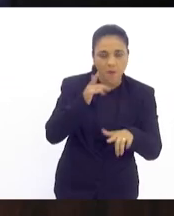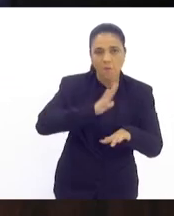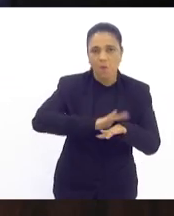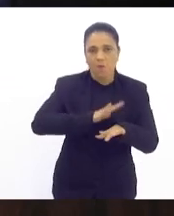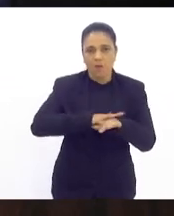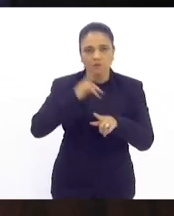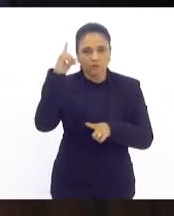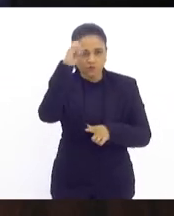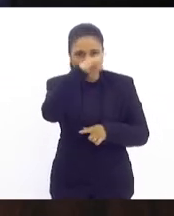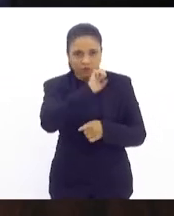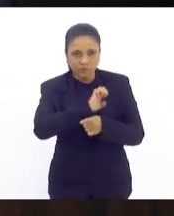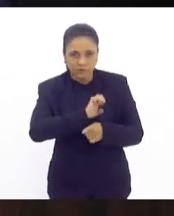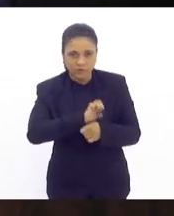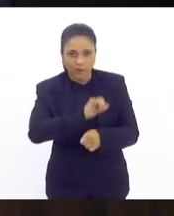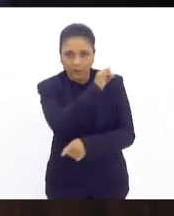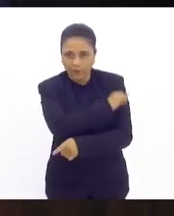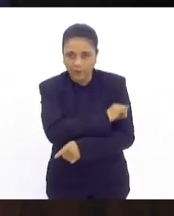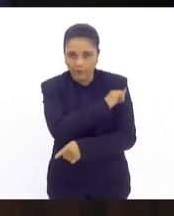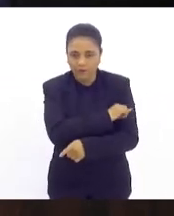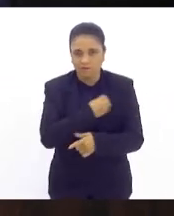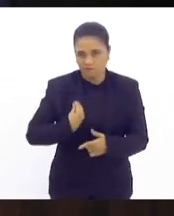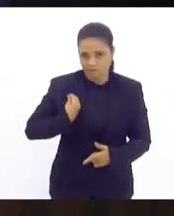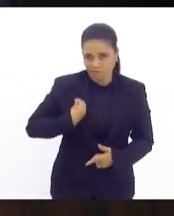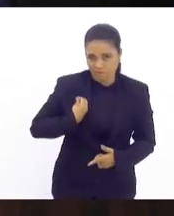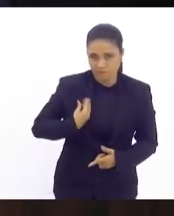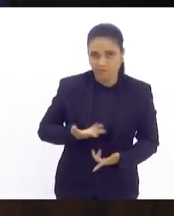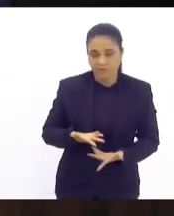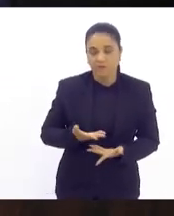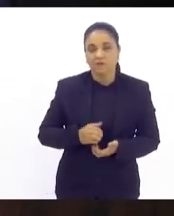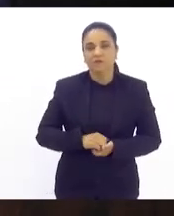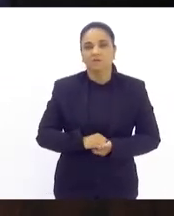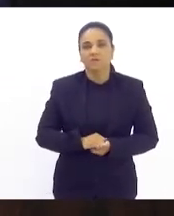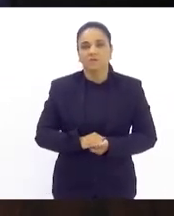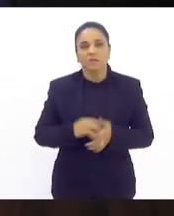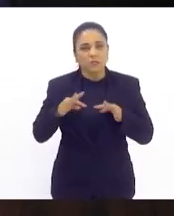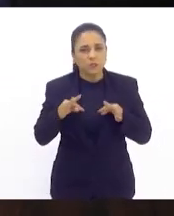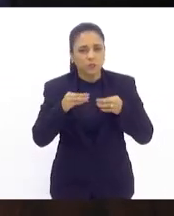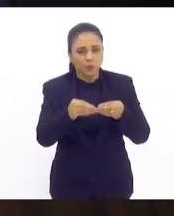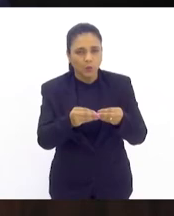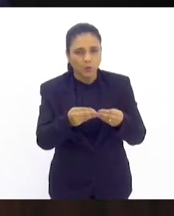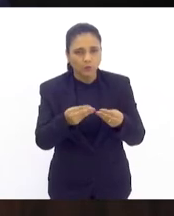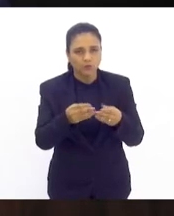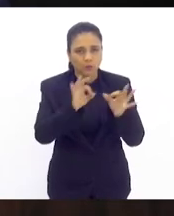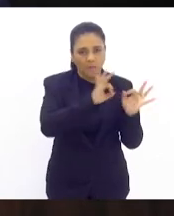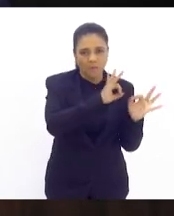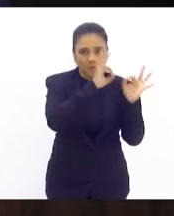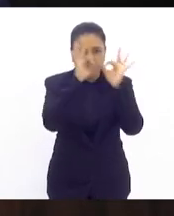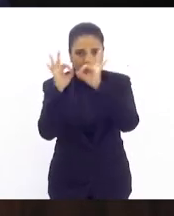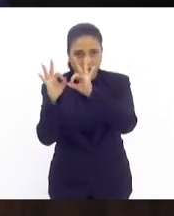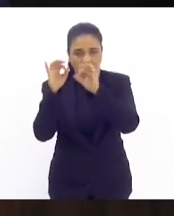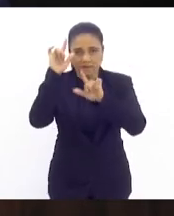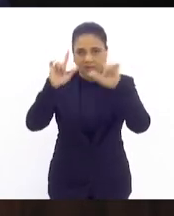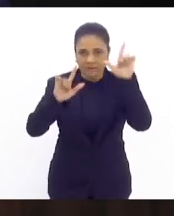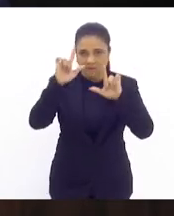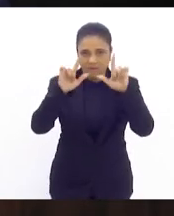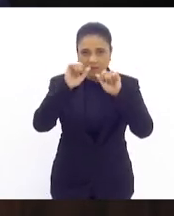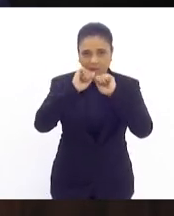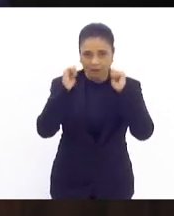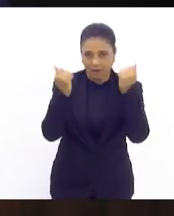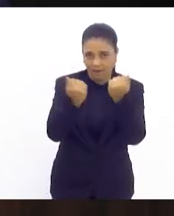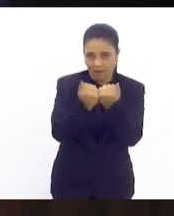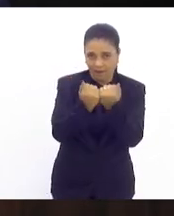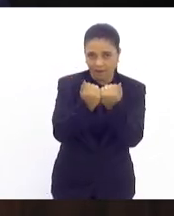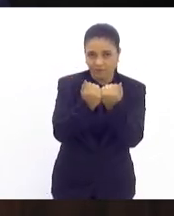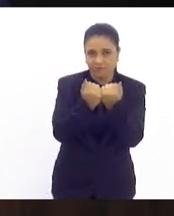que tá nosso Estado do Rio de Janeiro tá bom e a todos que estão nos assistindo aqui pela TV alerj também e